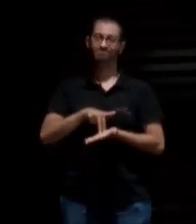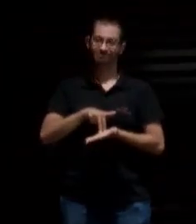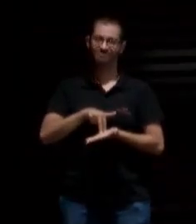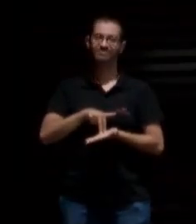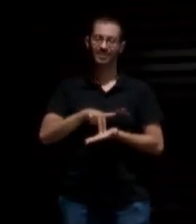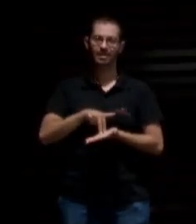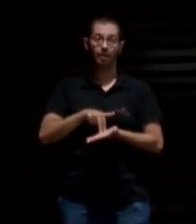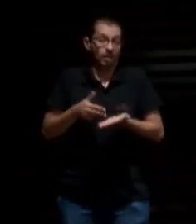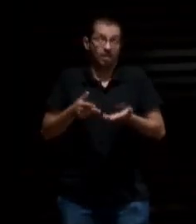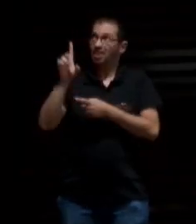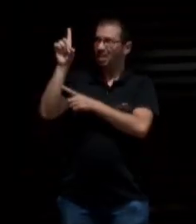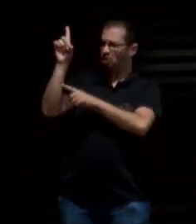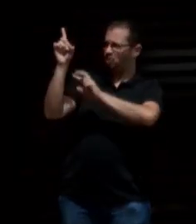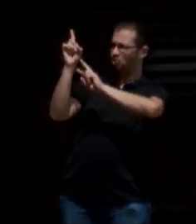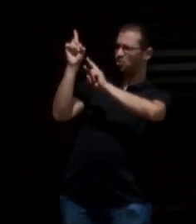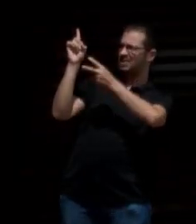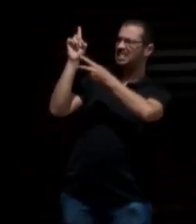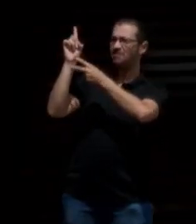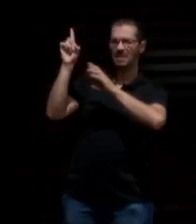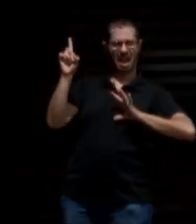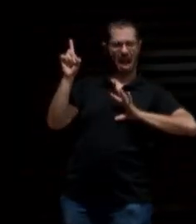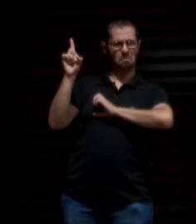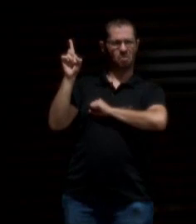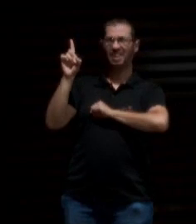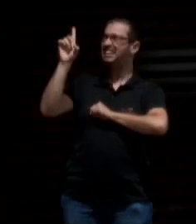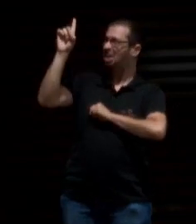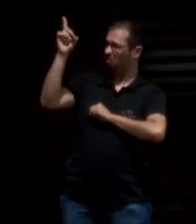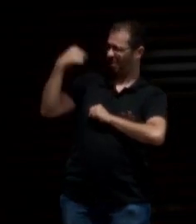Mas Deus não é amor? Pô, Deus vai deixar eu sofrer?